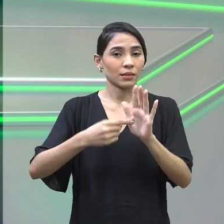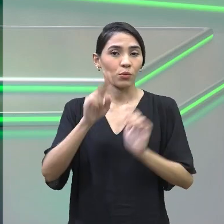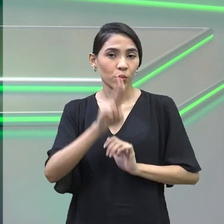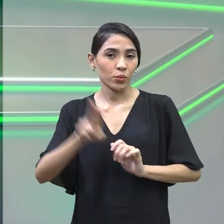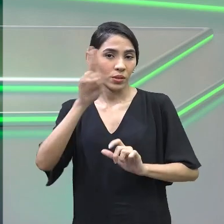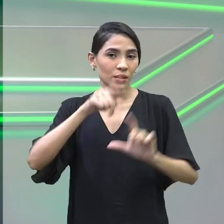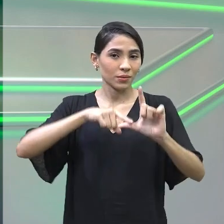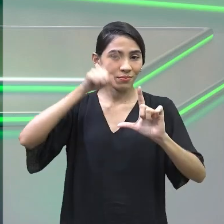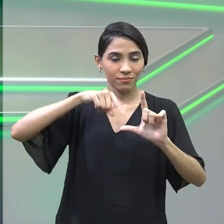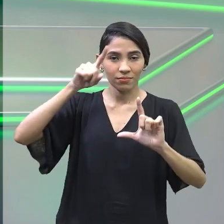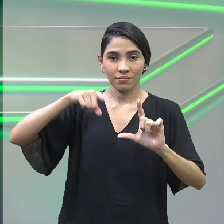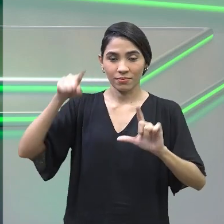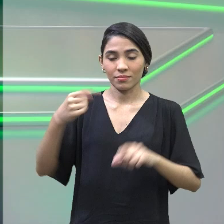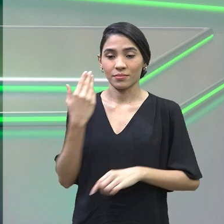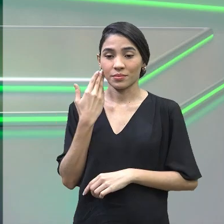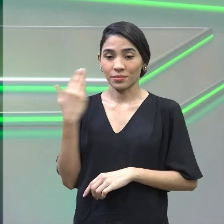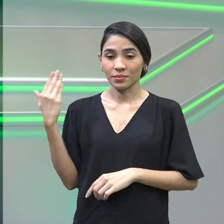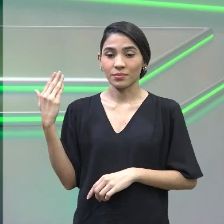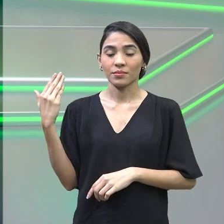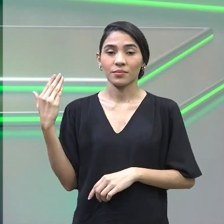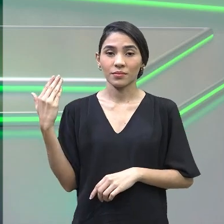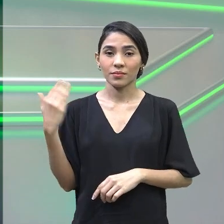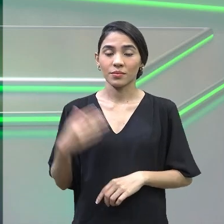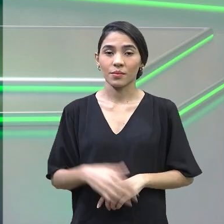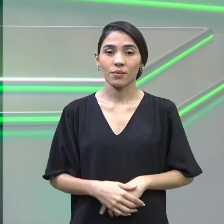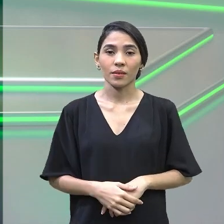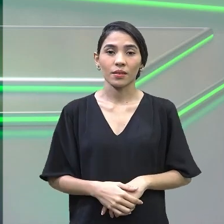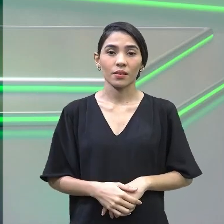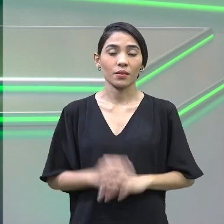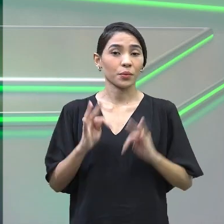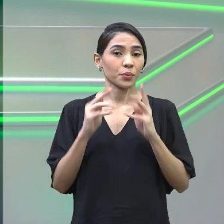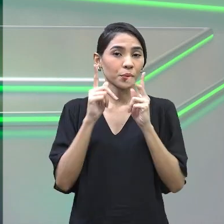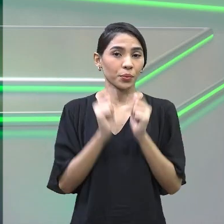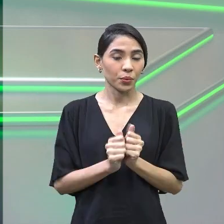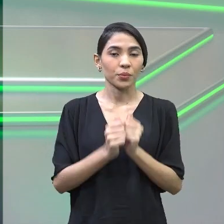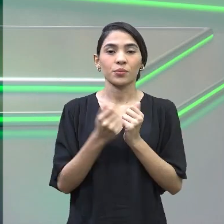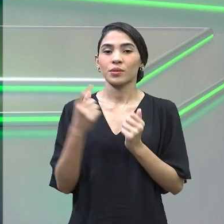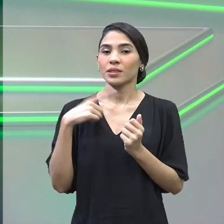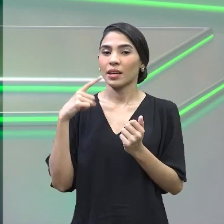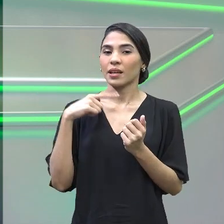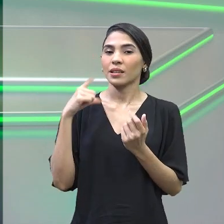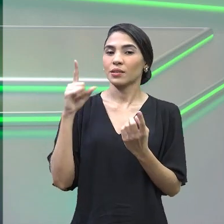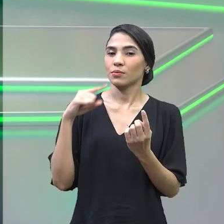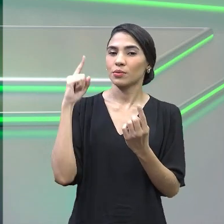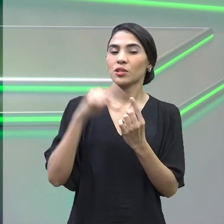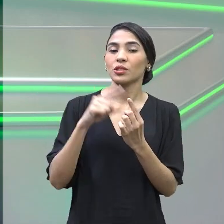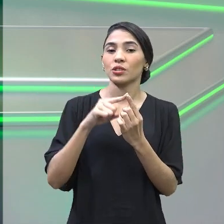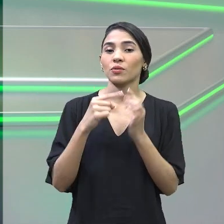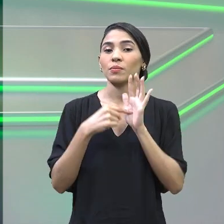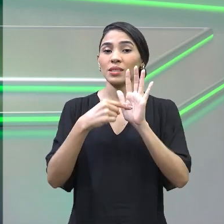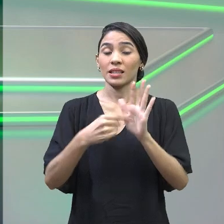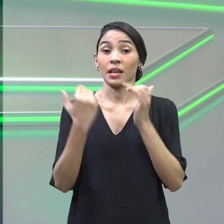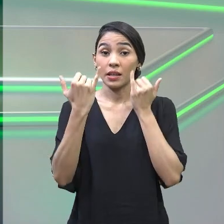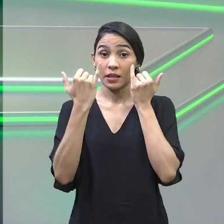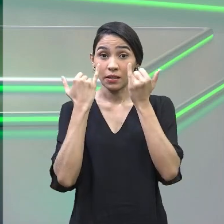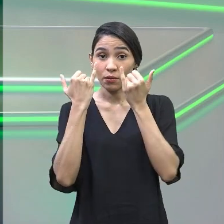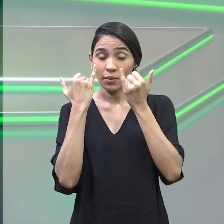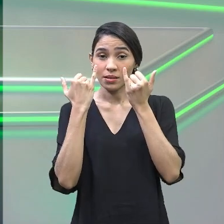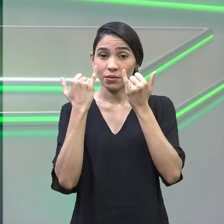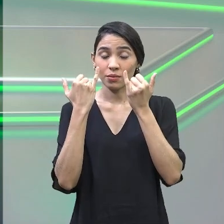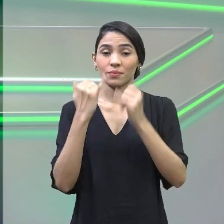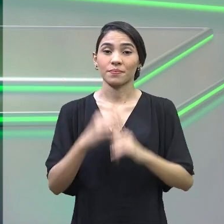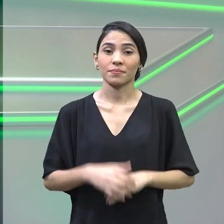aqui, vários tipos de gráficos, né, em forma de gráficos. Todos eles trazem informações, no